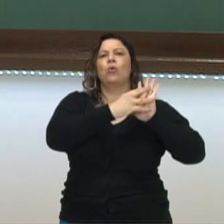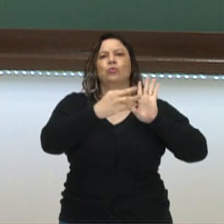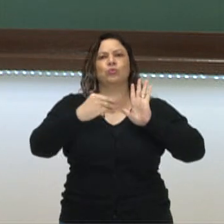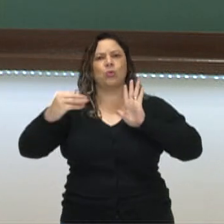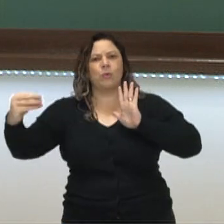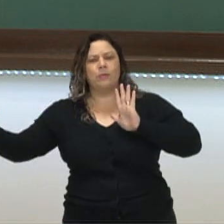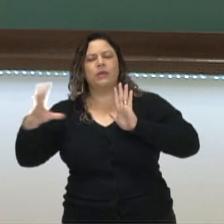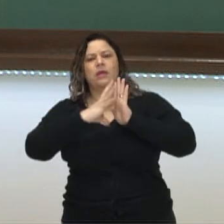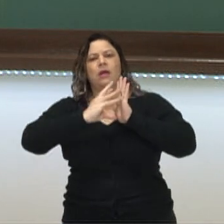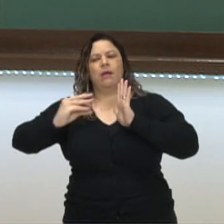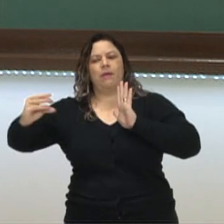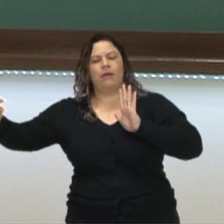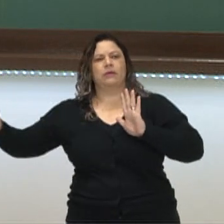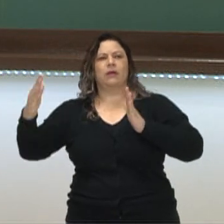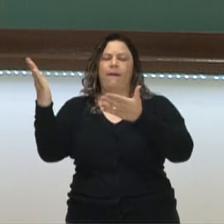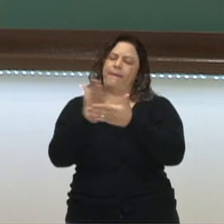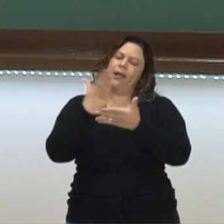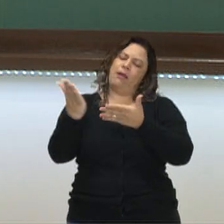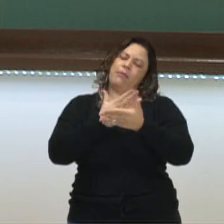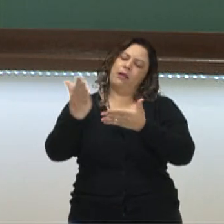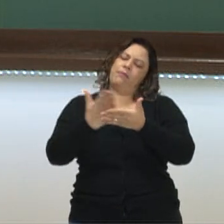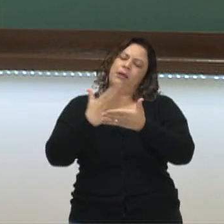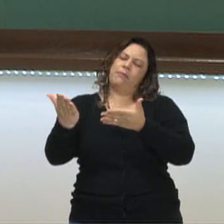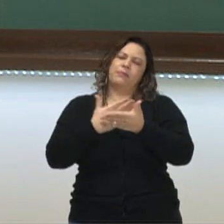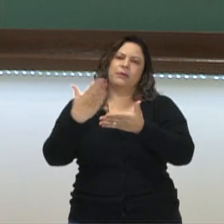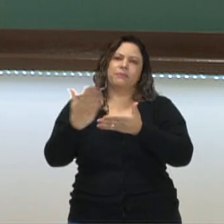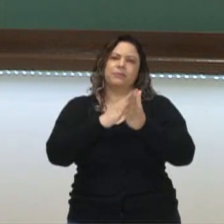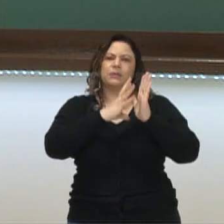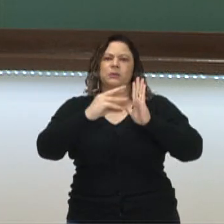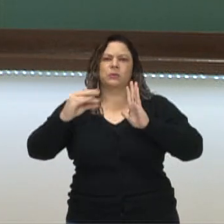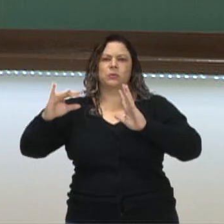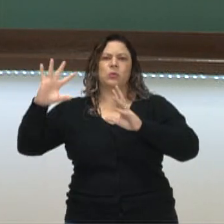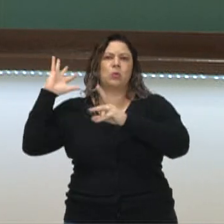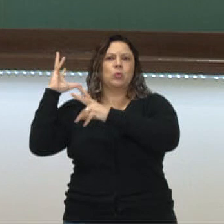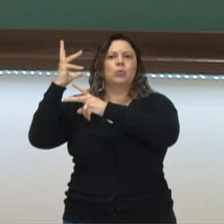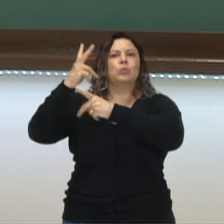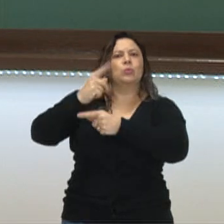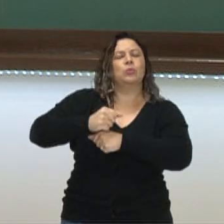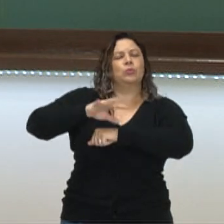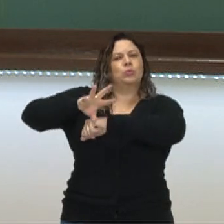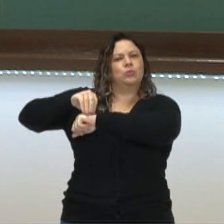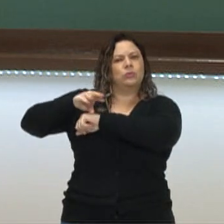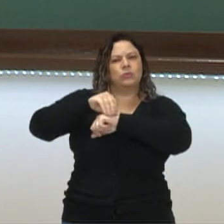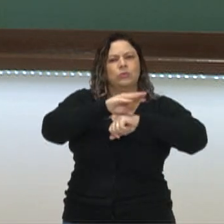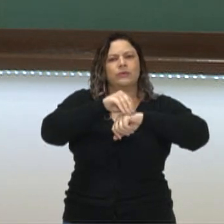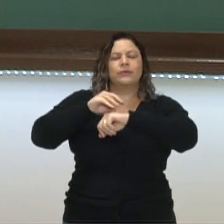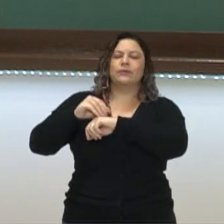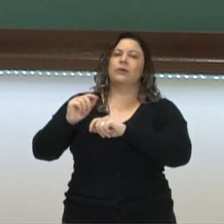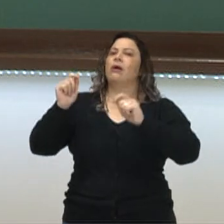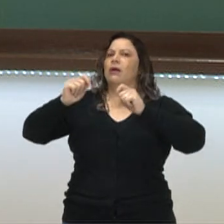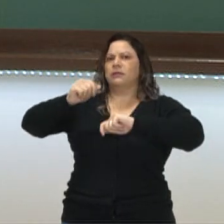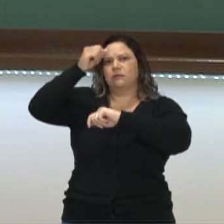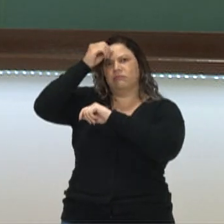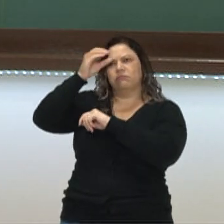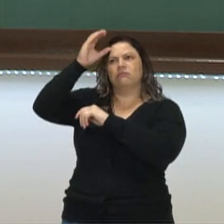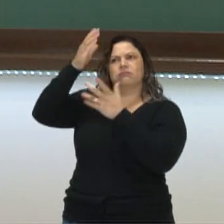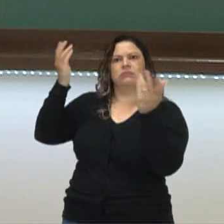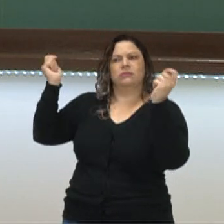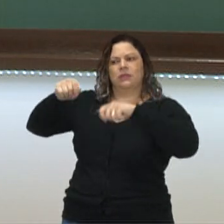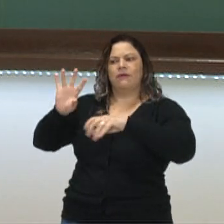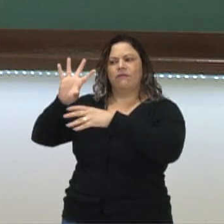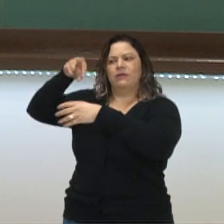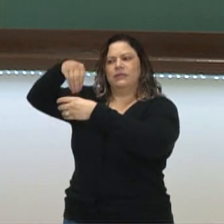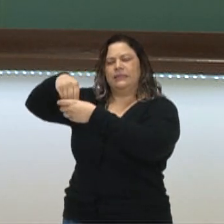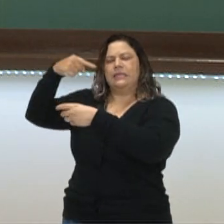iam fazendo cópias desses livros. Então, todo o conhecimento que se tinha naquele período estava nos